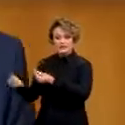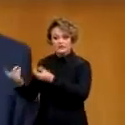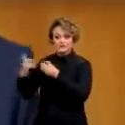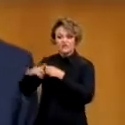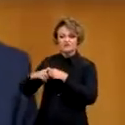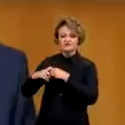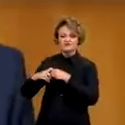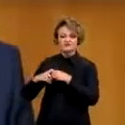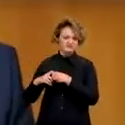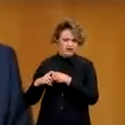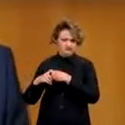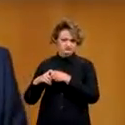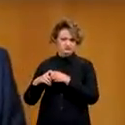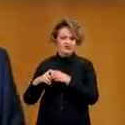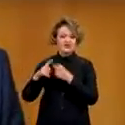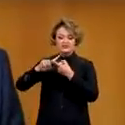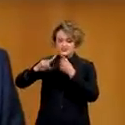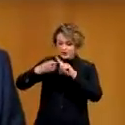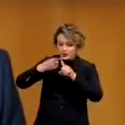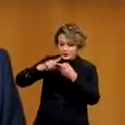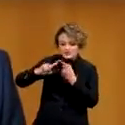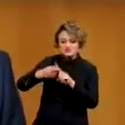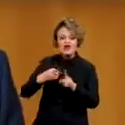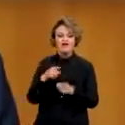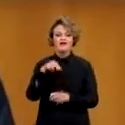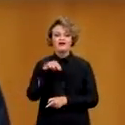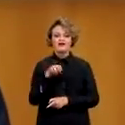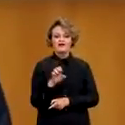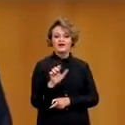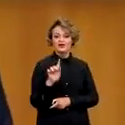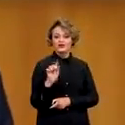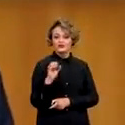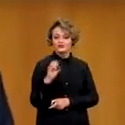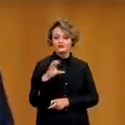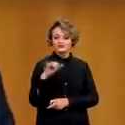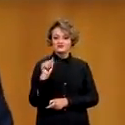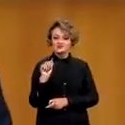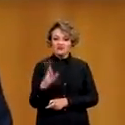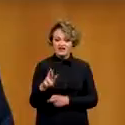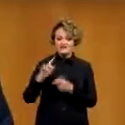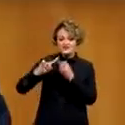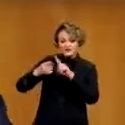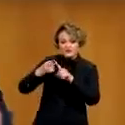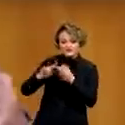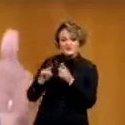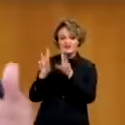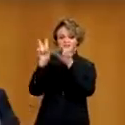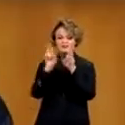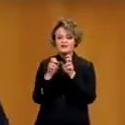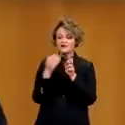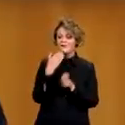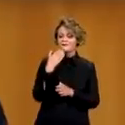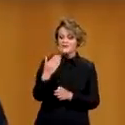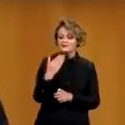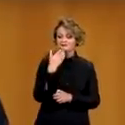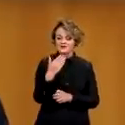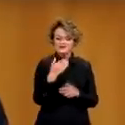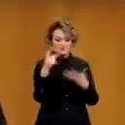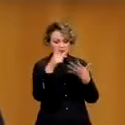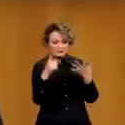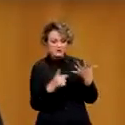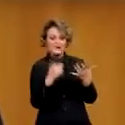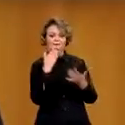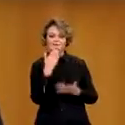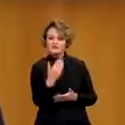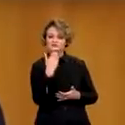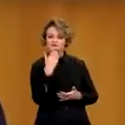Olha, negociar é negociar. Uhum. Eu aprendi a negociar, você fazia uma pauta de reivindicação com 100 itens,